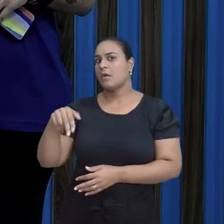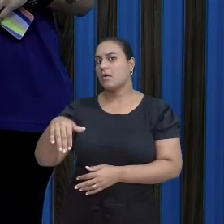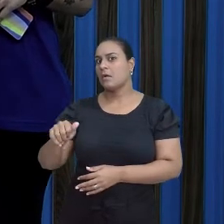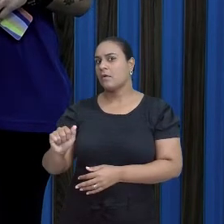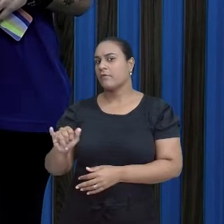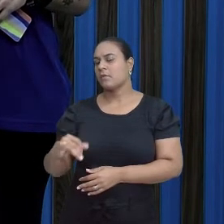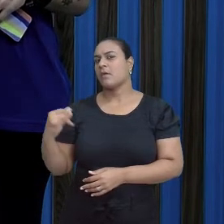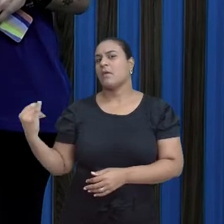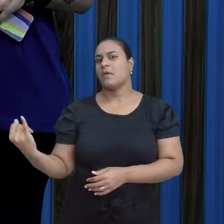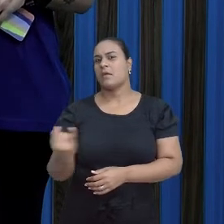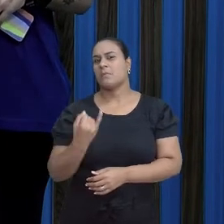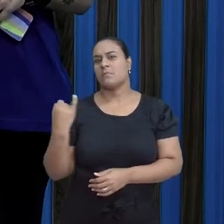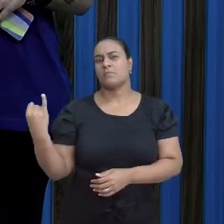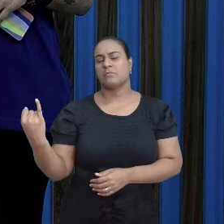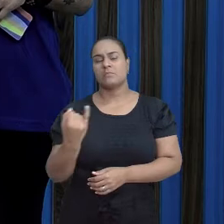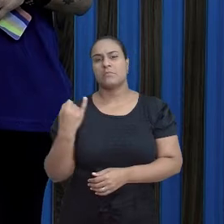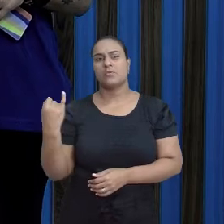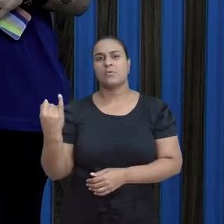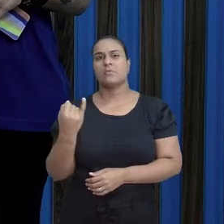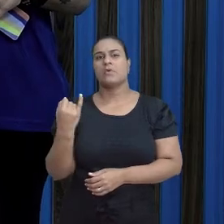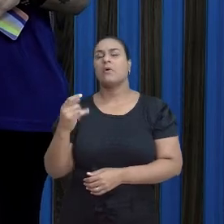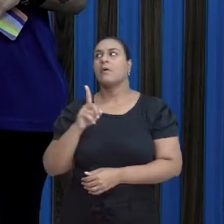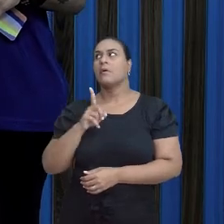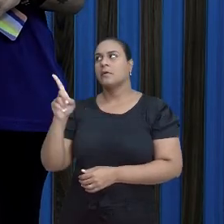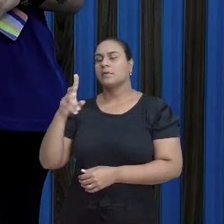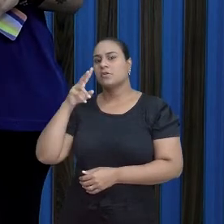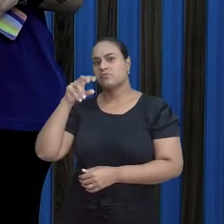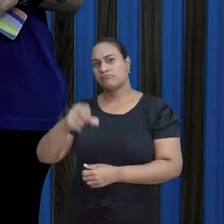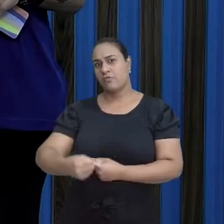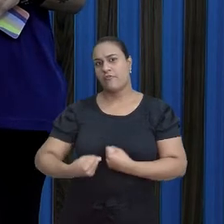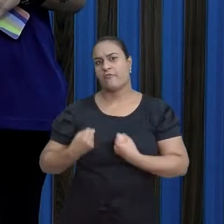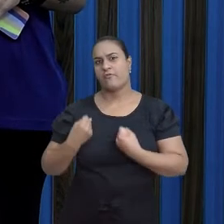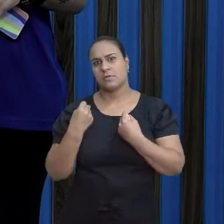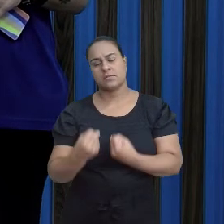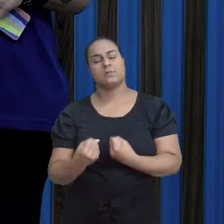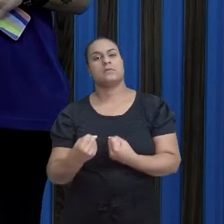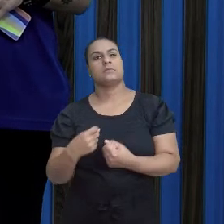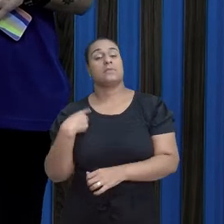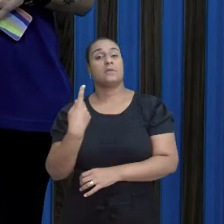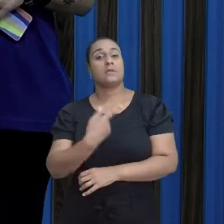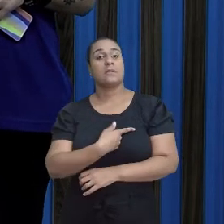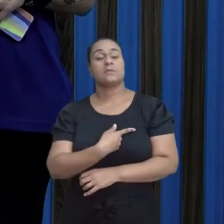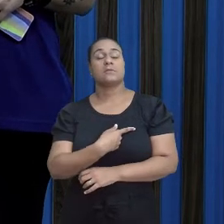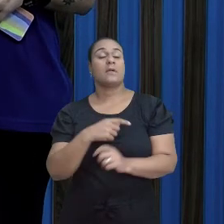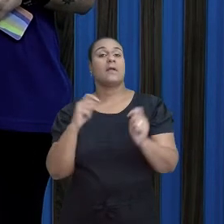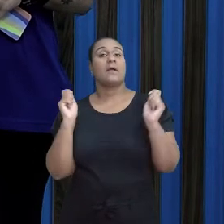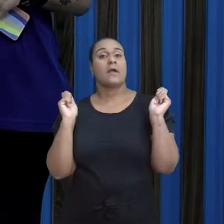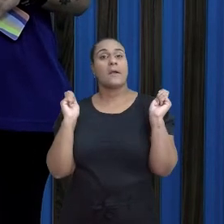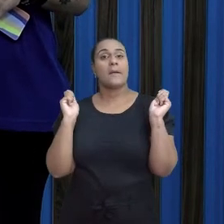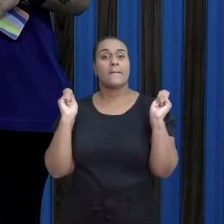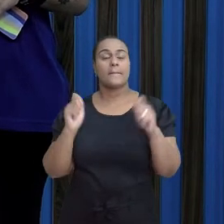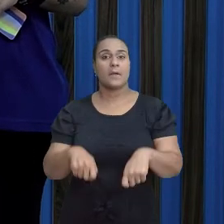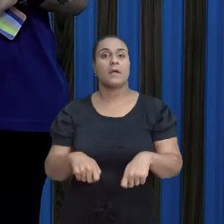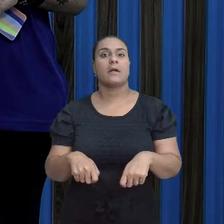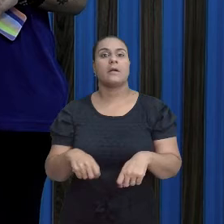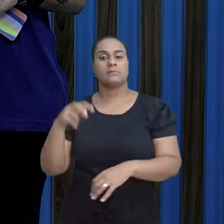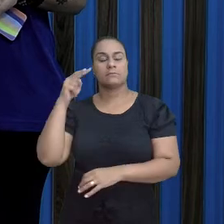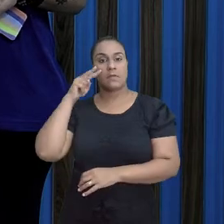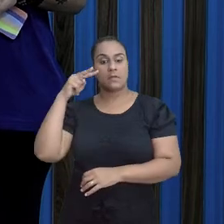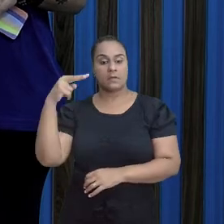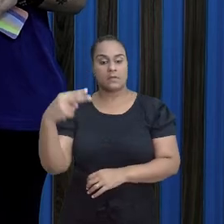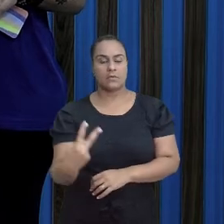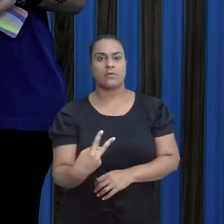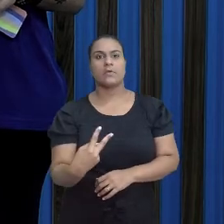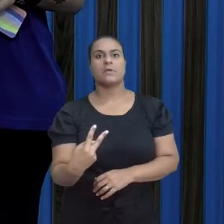é fundamental que ele seja realmente fortalecido para que a gente realmente possa